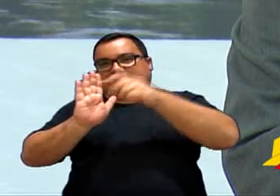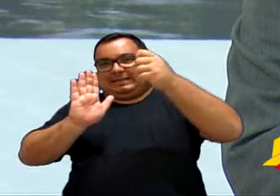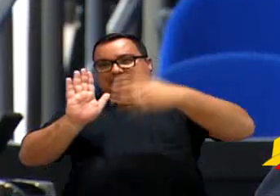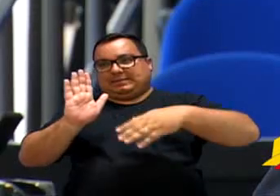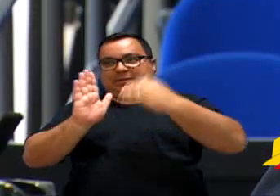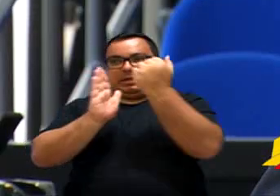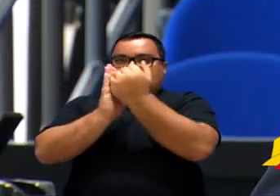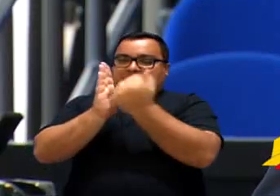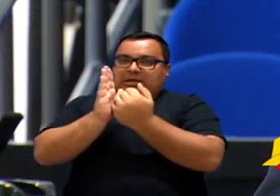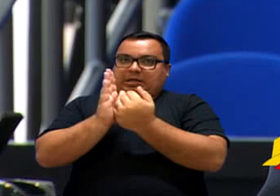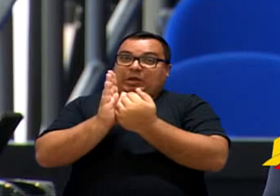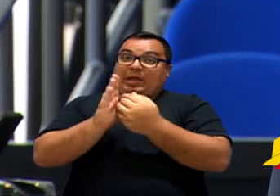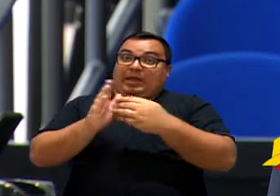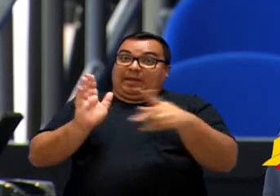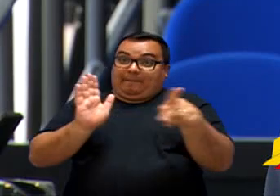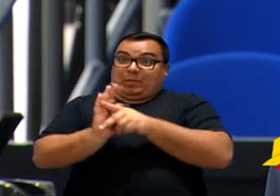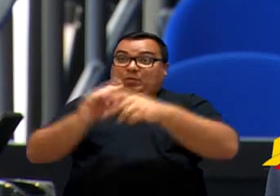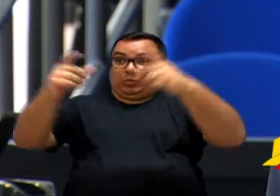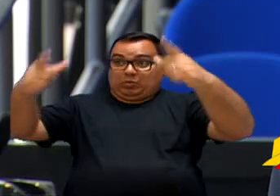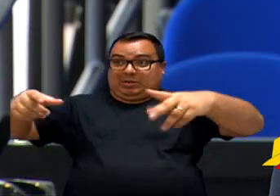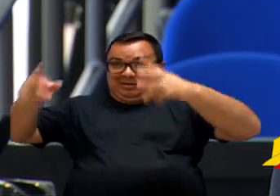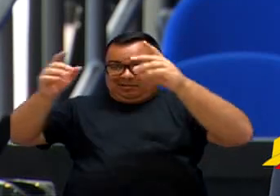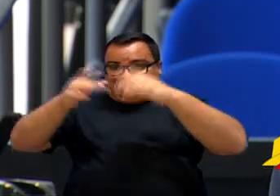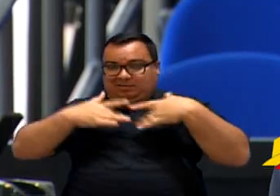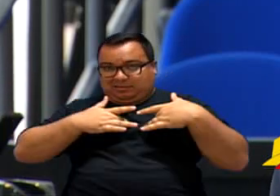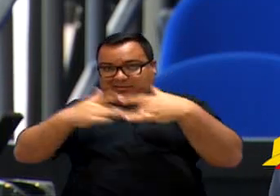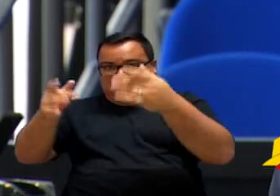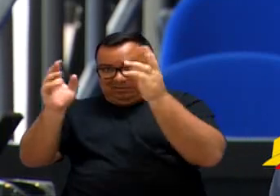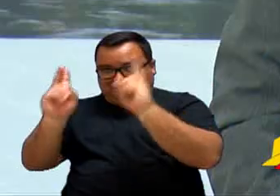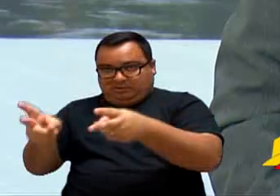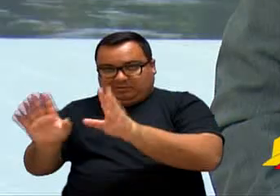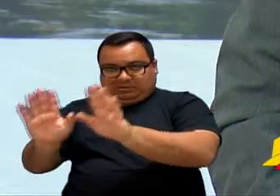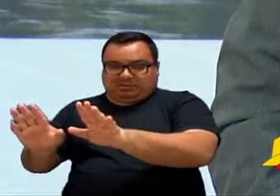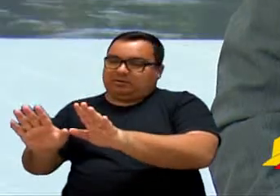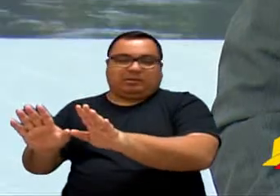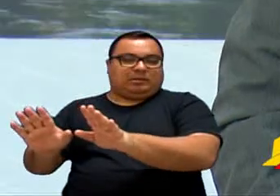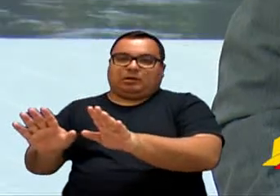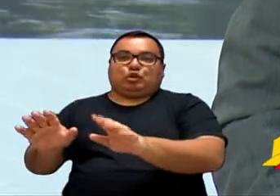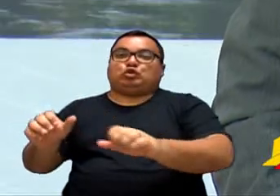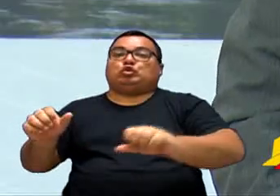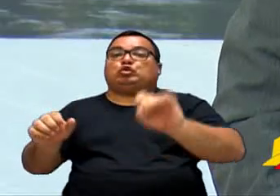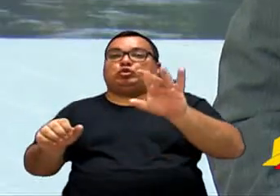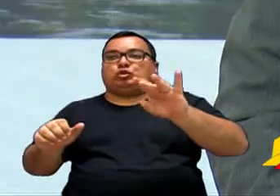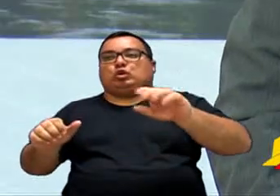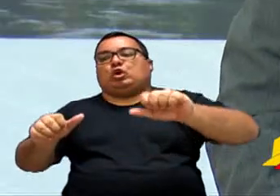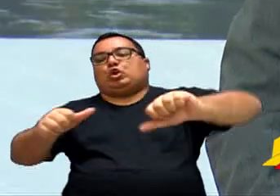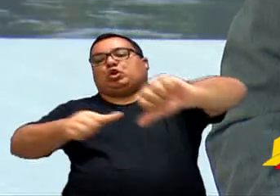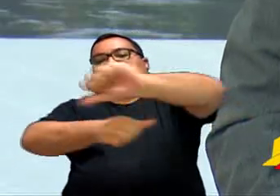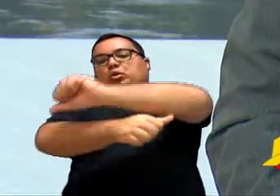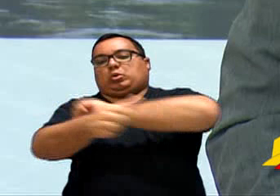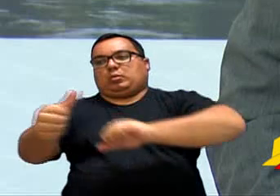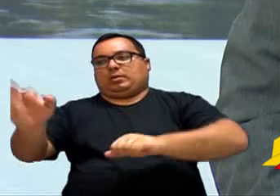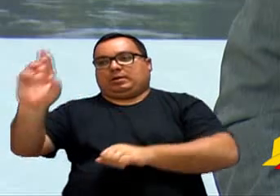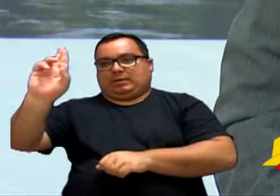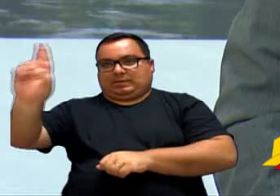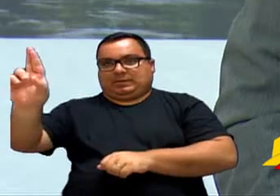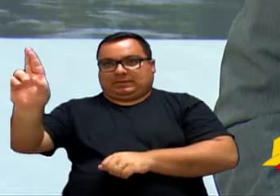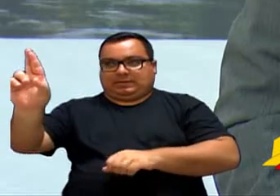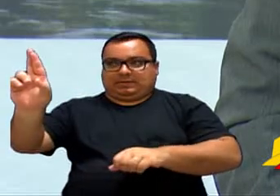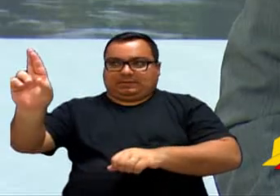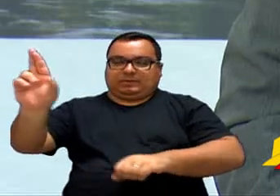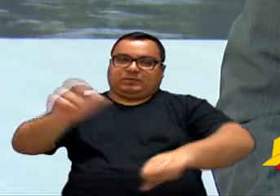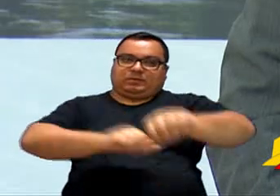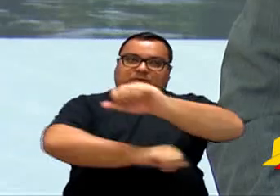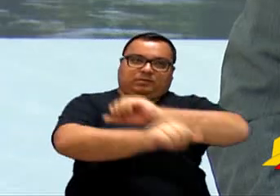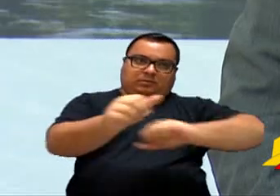critérios, não estabelece? Então, ele está dizendo que a área sai... de área de especial interesse